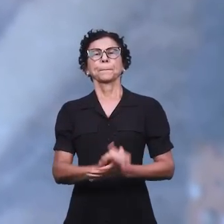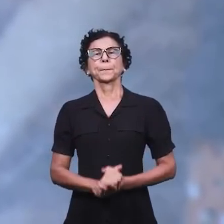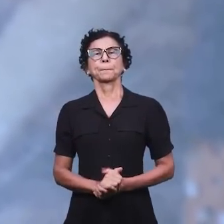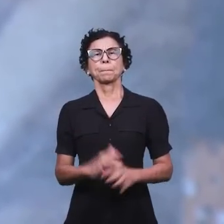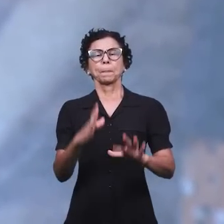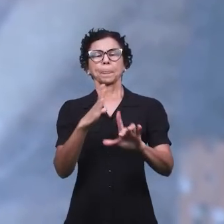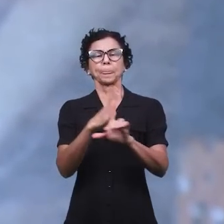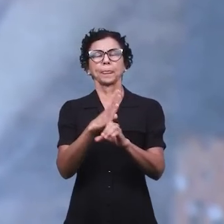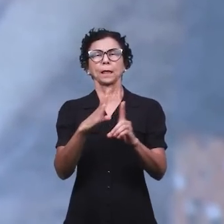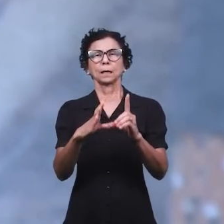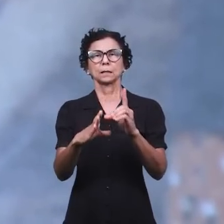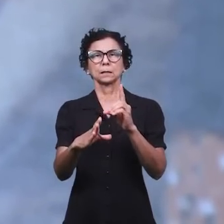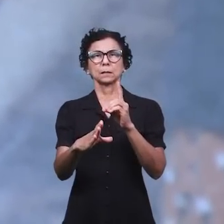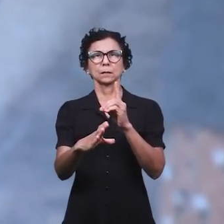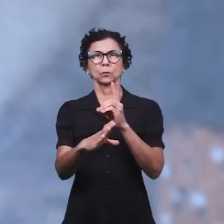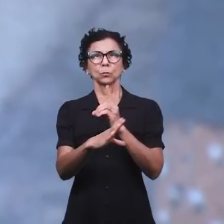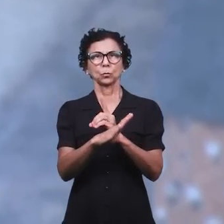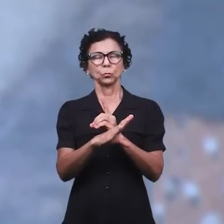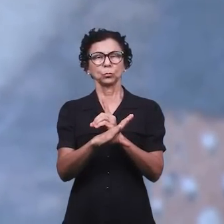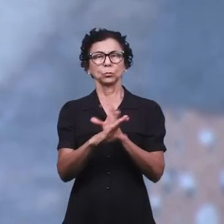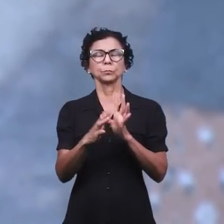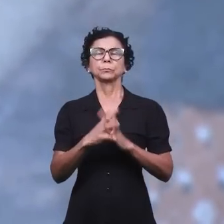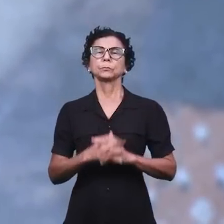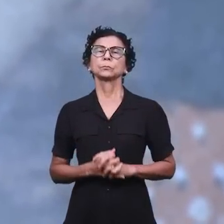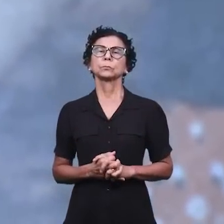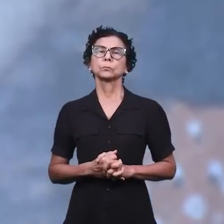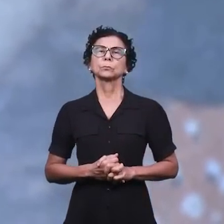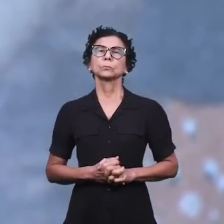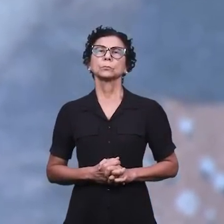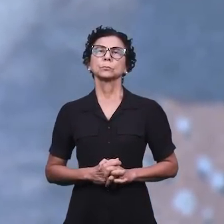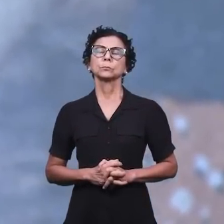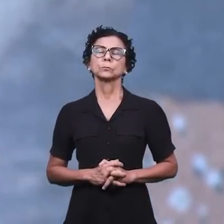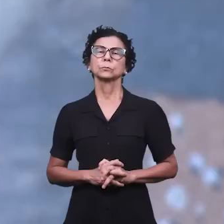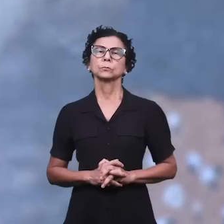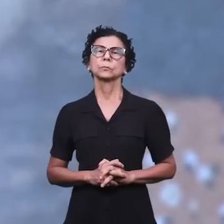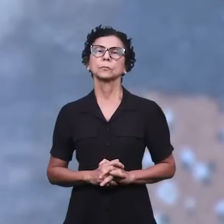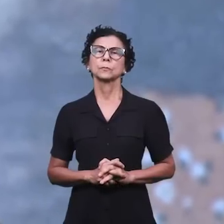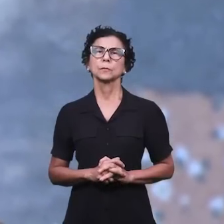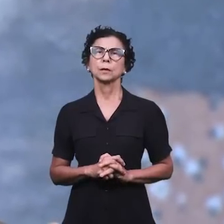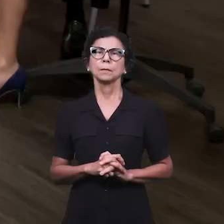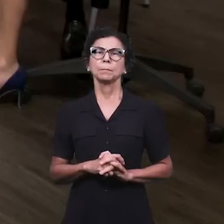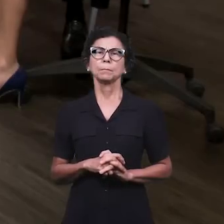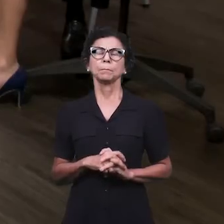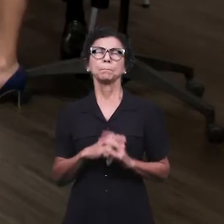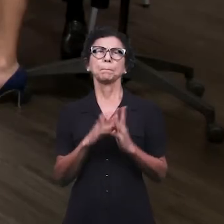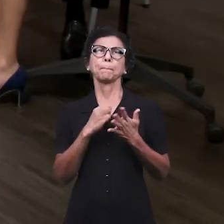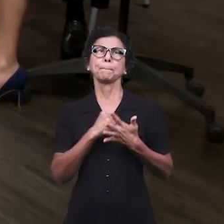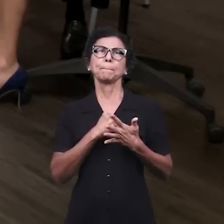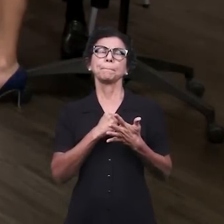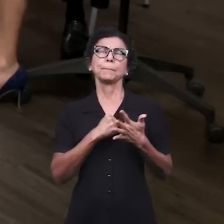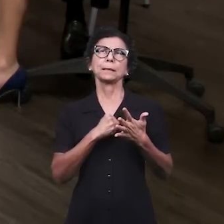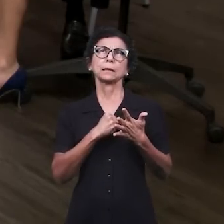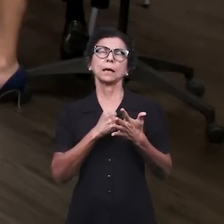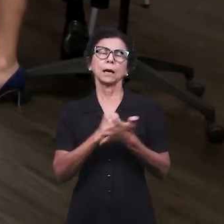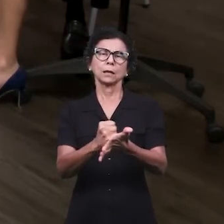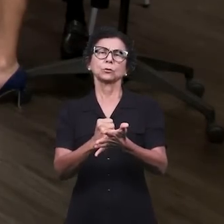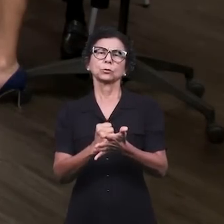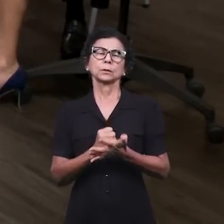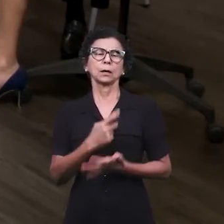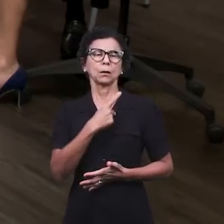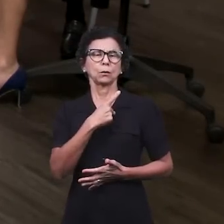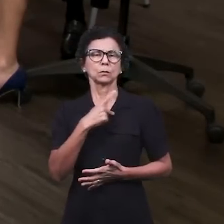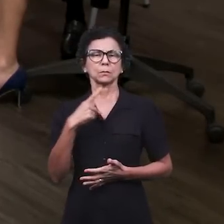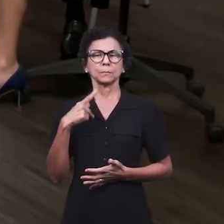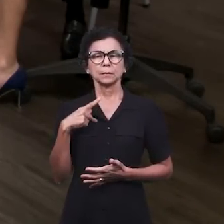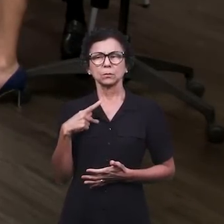Esse culto será para descanso dos pastores. Mas como descanso para os pastores? Como é que você vai?